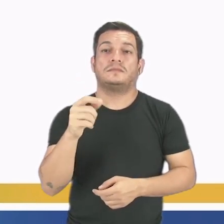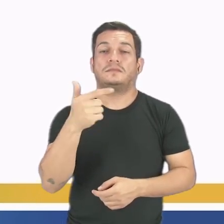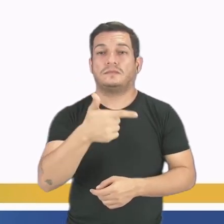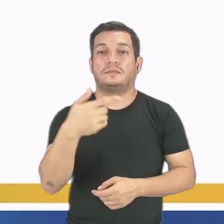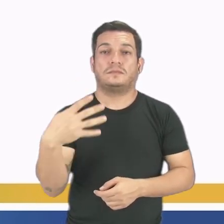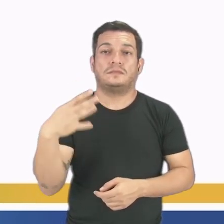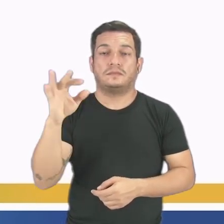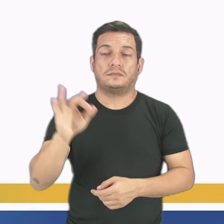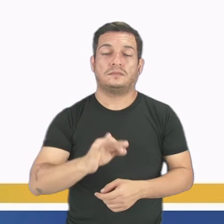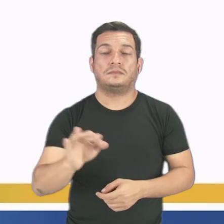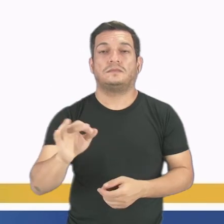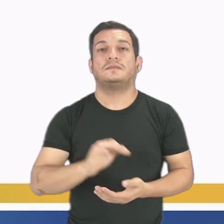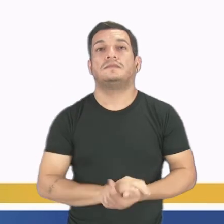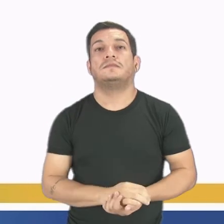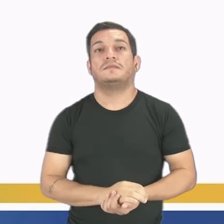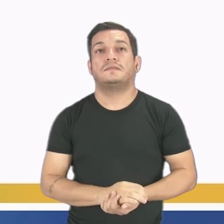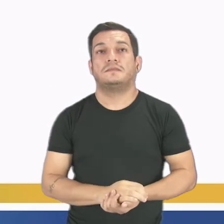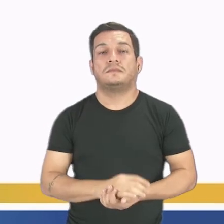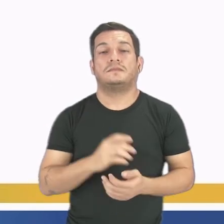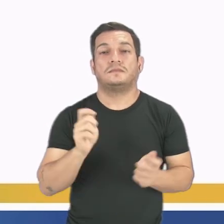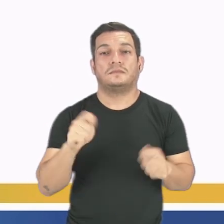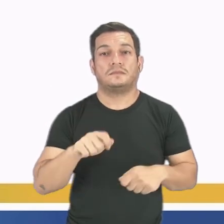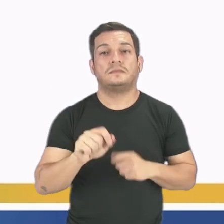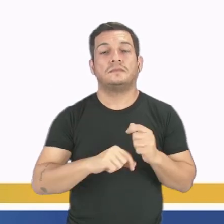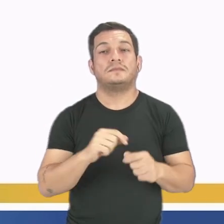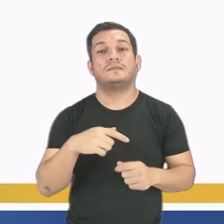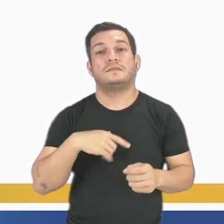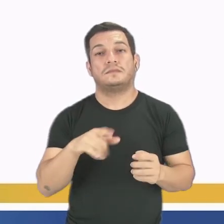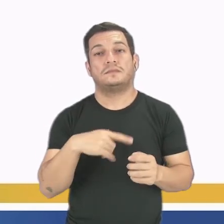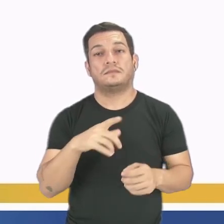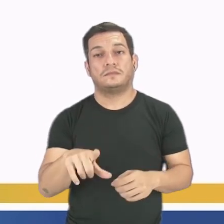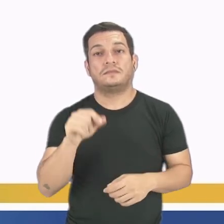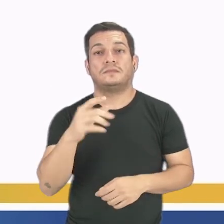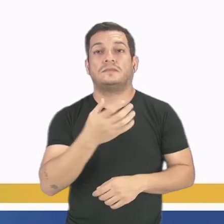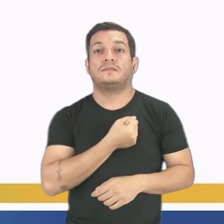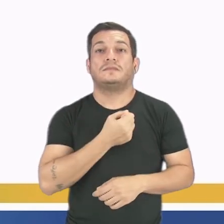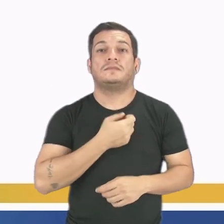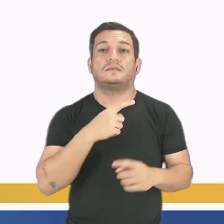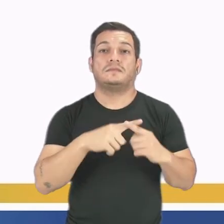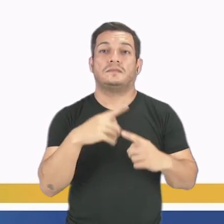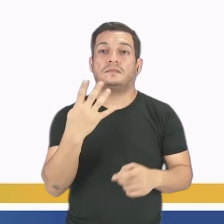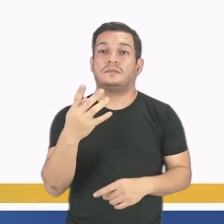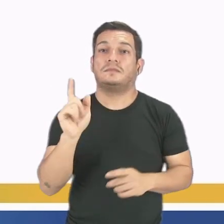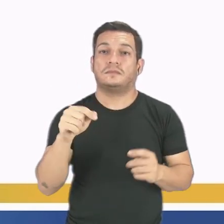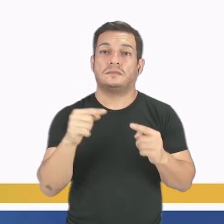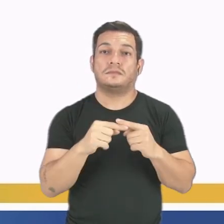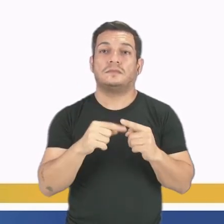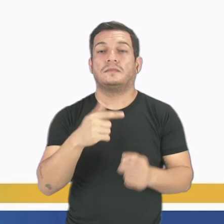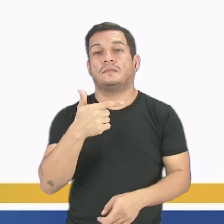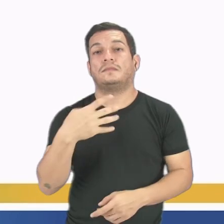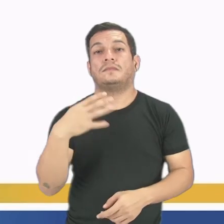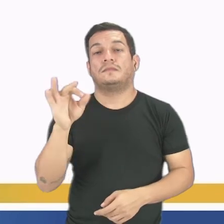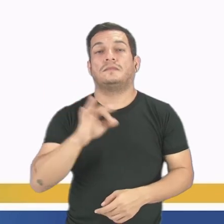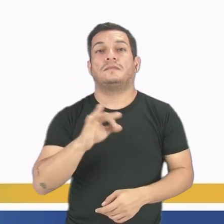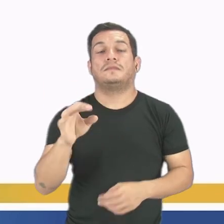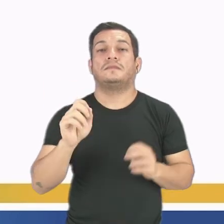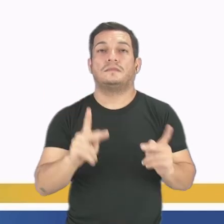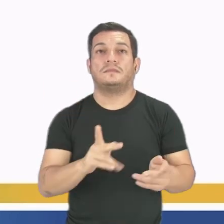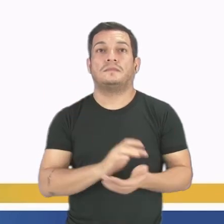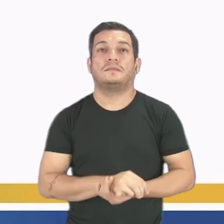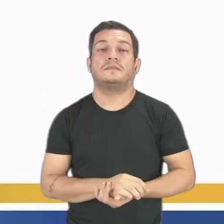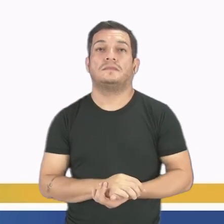a 24%. A probabilidade de eu retirar um número que seja múltiplo de 4 equivale a 24%,